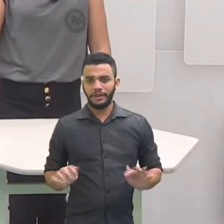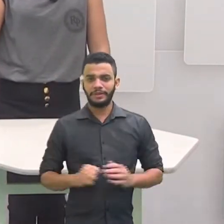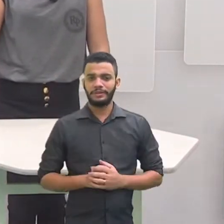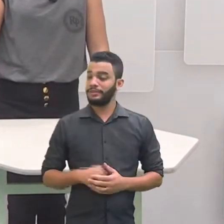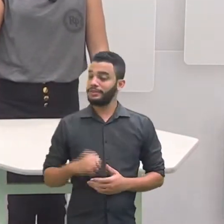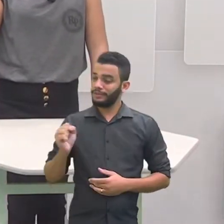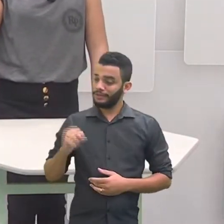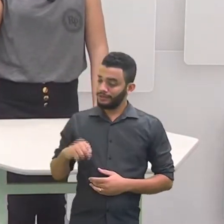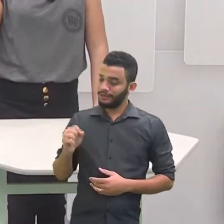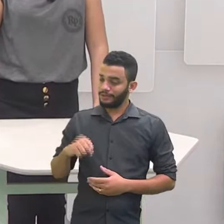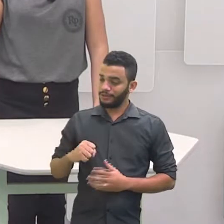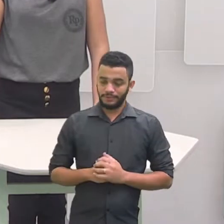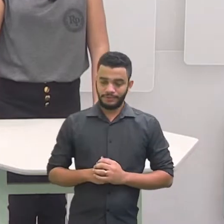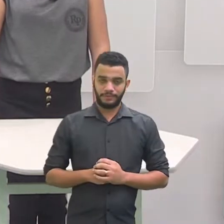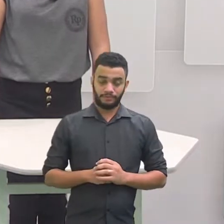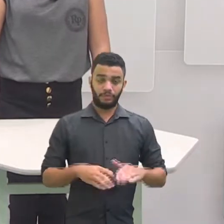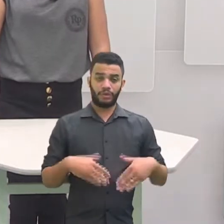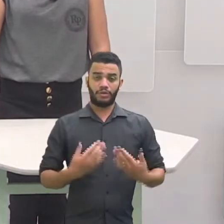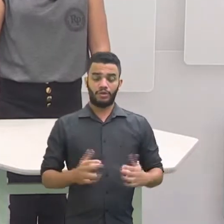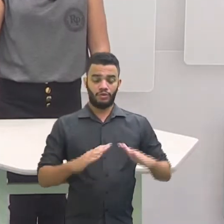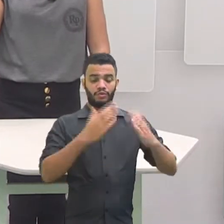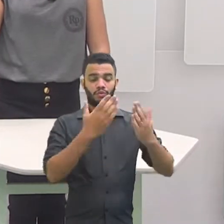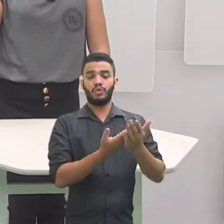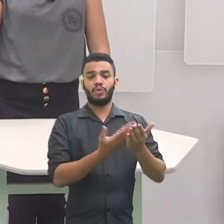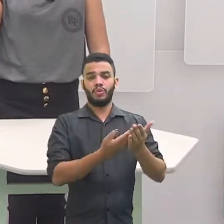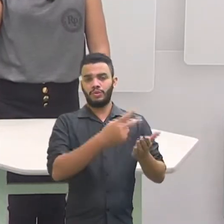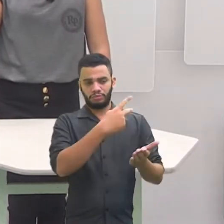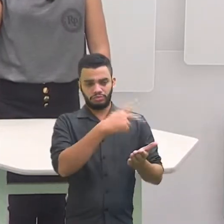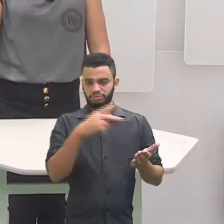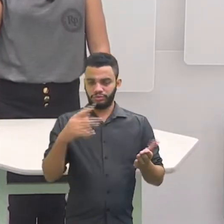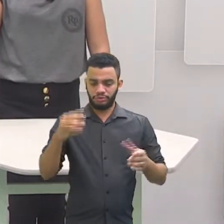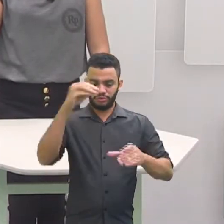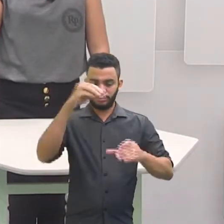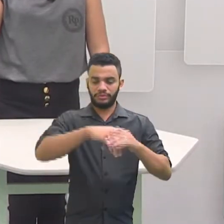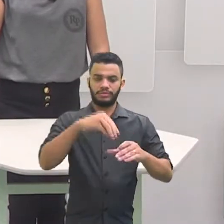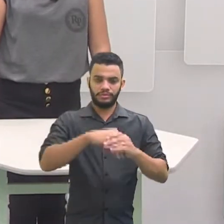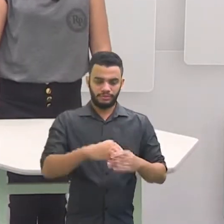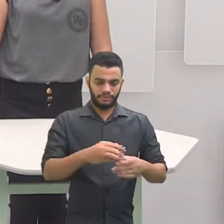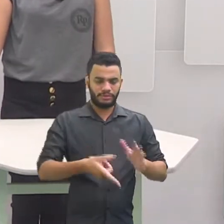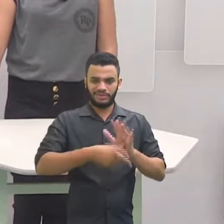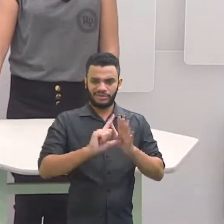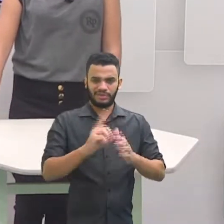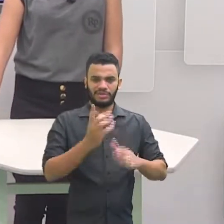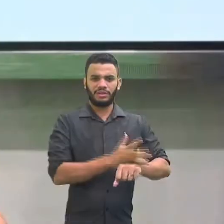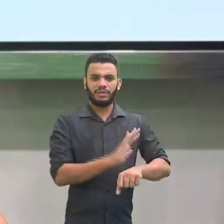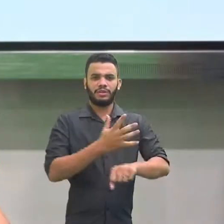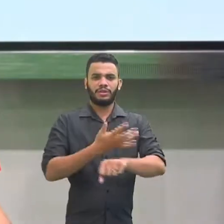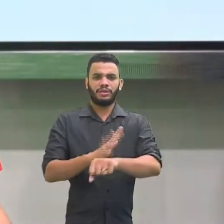Muito! Como foi na escola de vocês a preparação aí para vocês chegarem até aqui? Foi